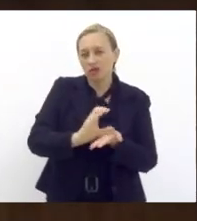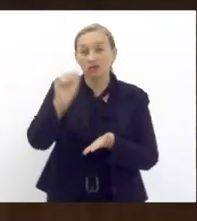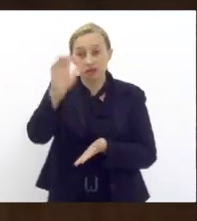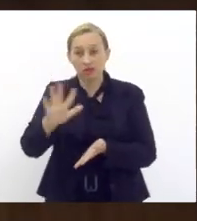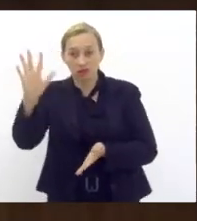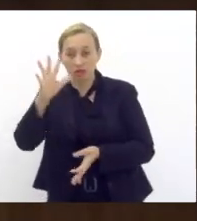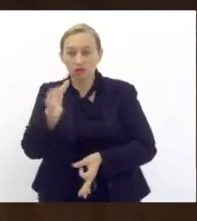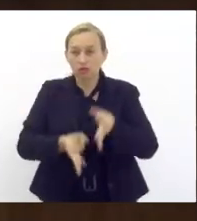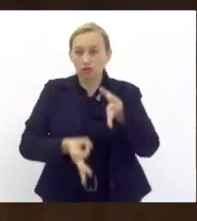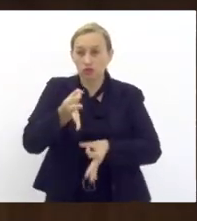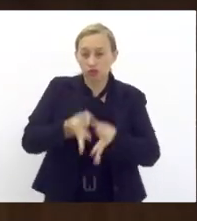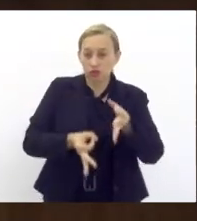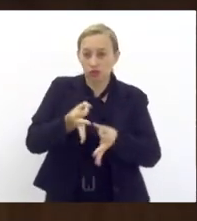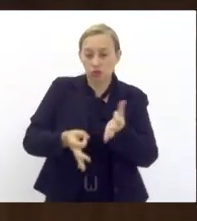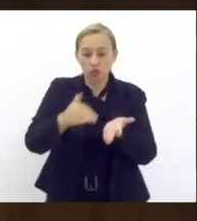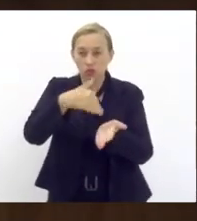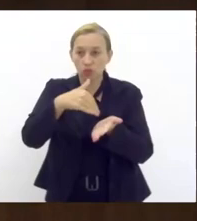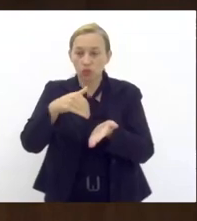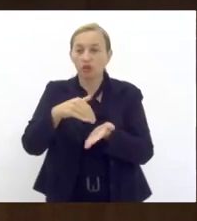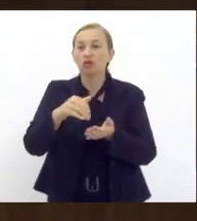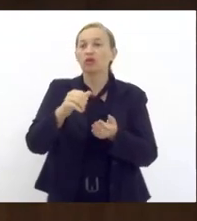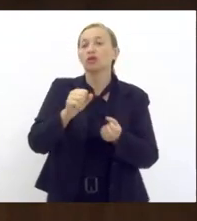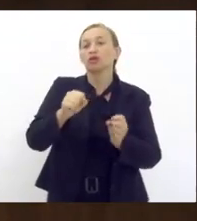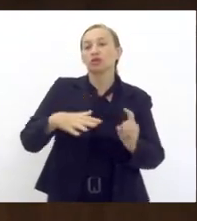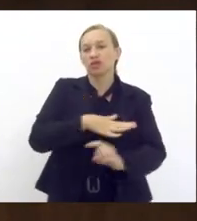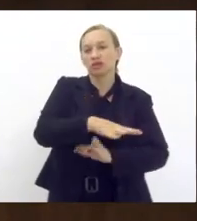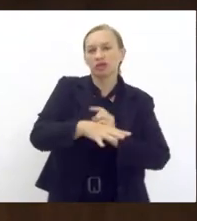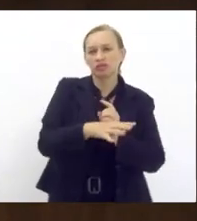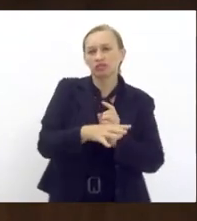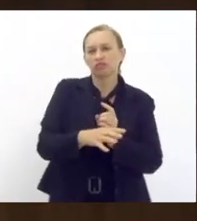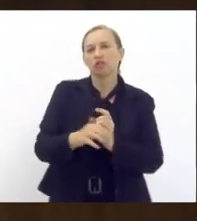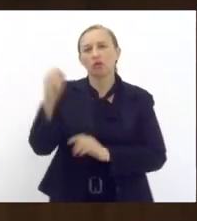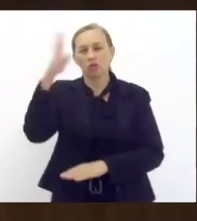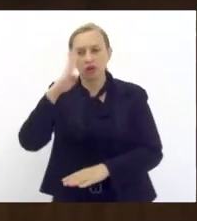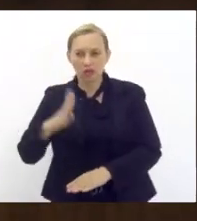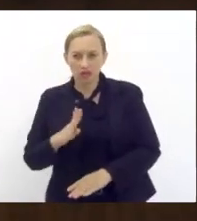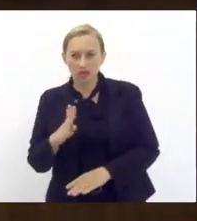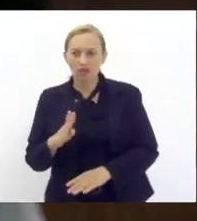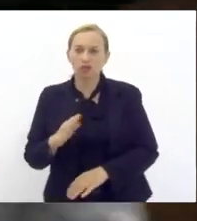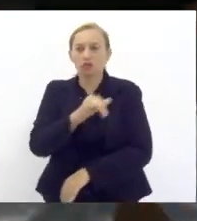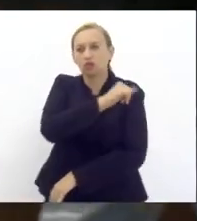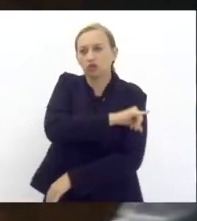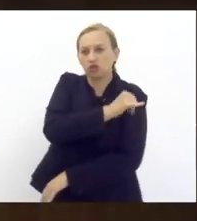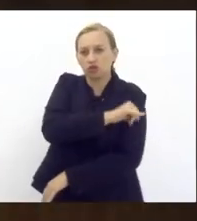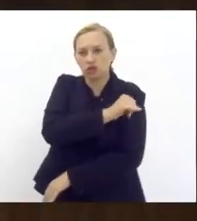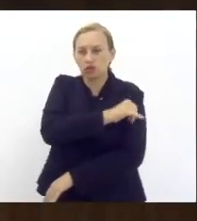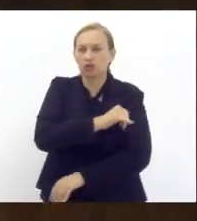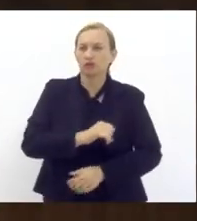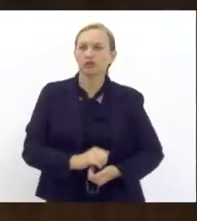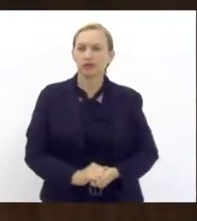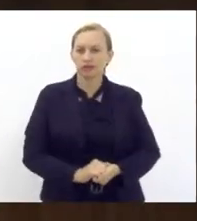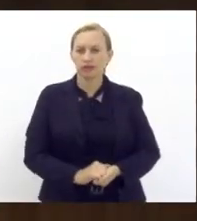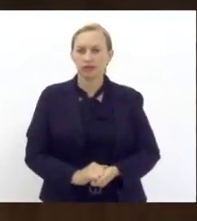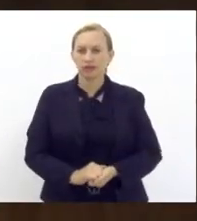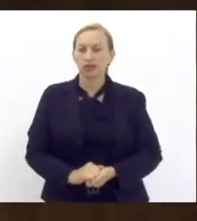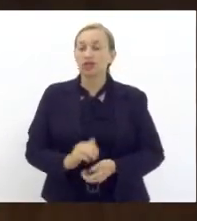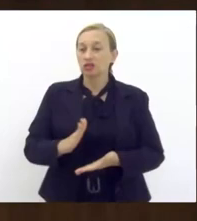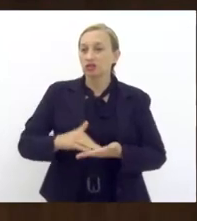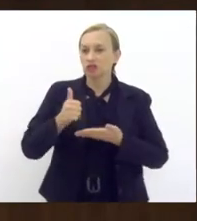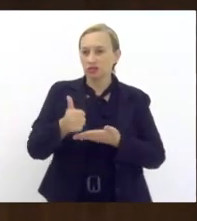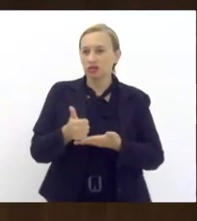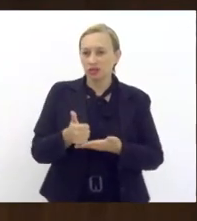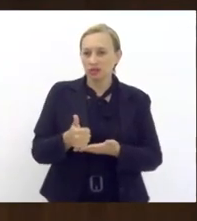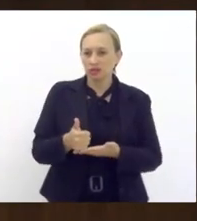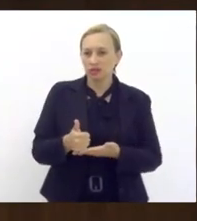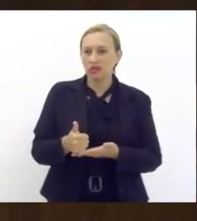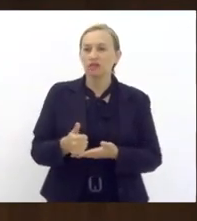tema dos escritórios sociais no Brasil e no Rio de Janeiro. Escritórios fundamentais para a garantia da dignidade e exercício